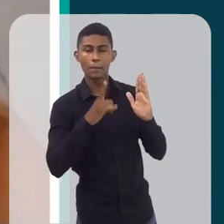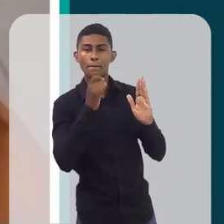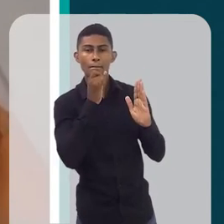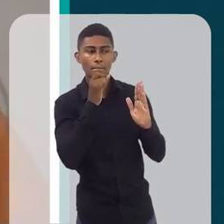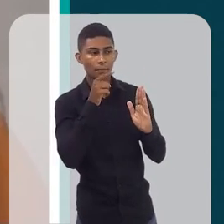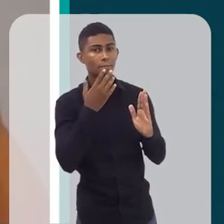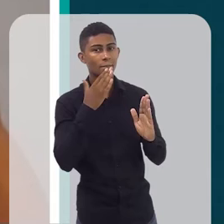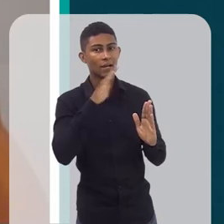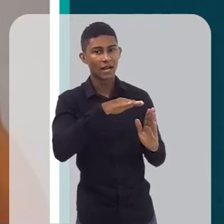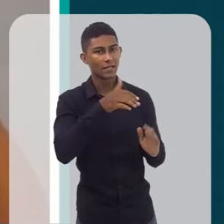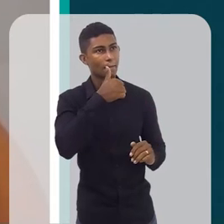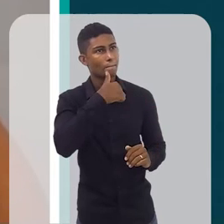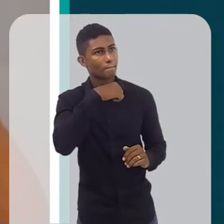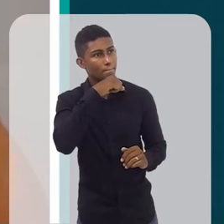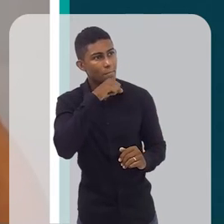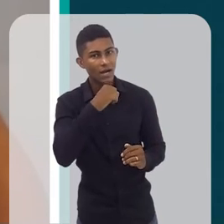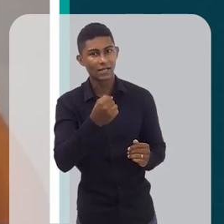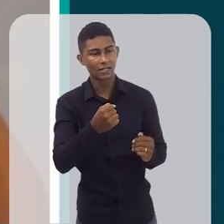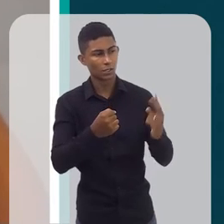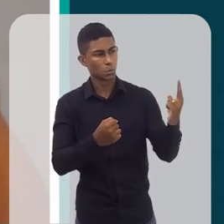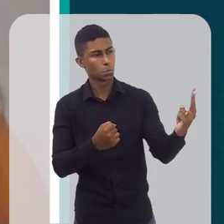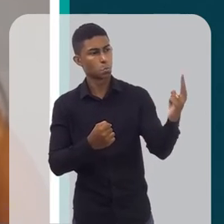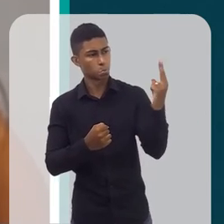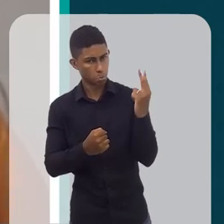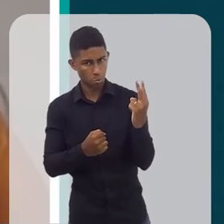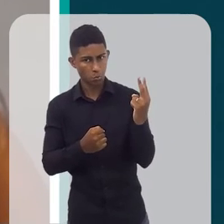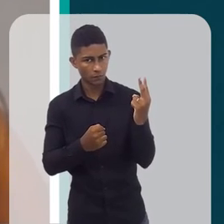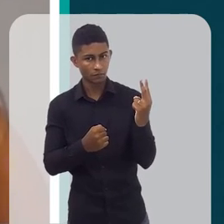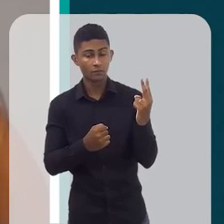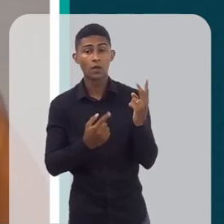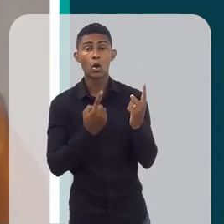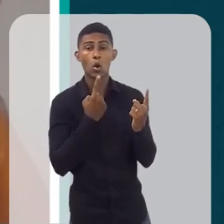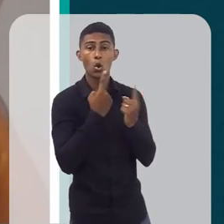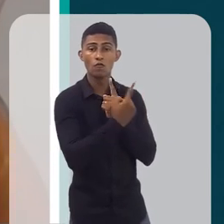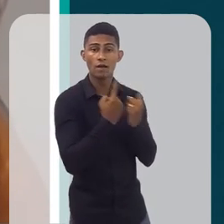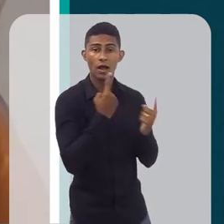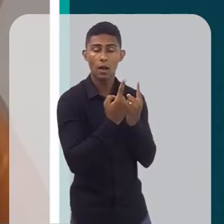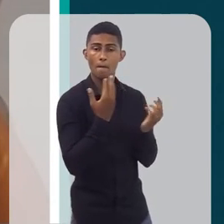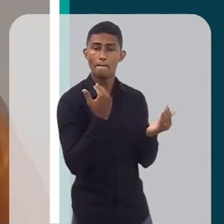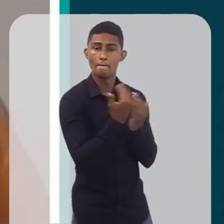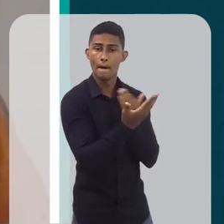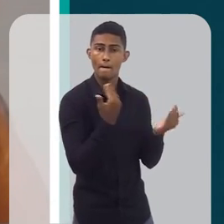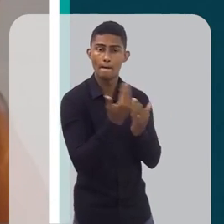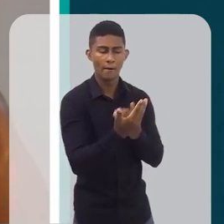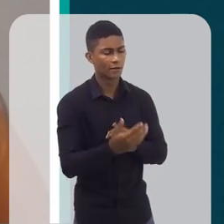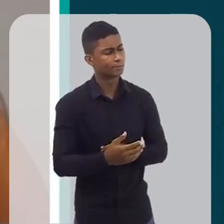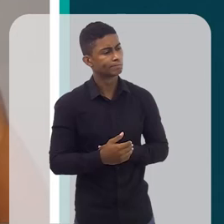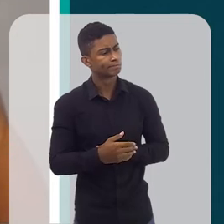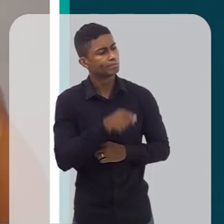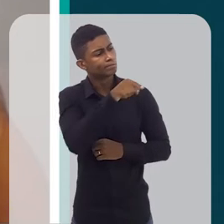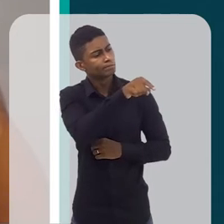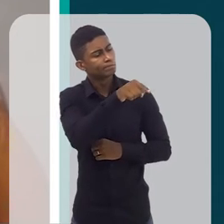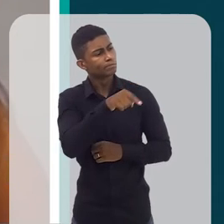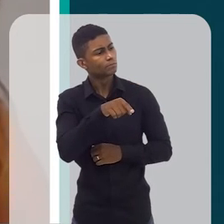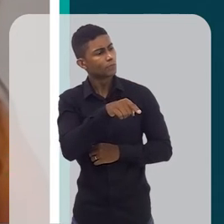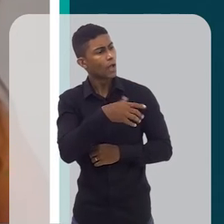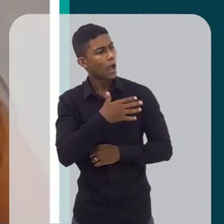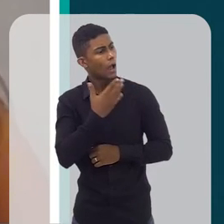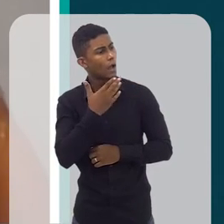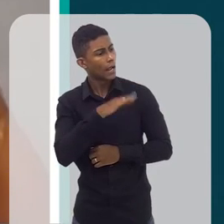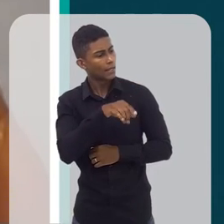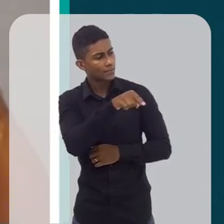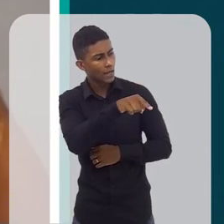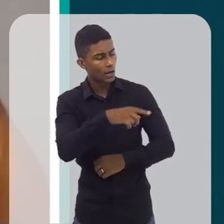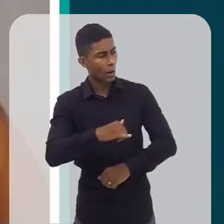Então, a nossa primeira conversa com a mãe e com a criança é exatamente esse entendimento, né? Por que que essa